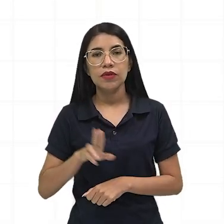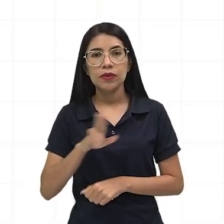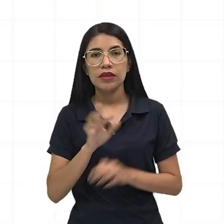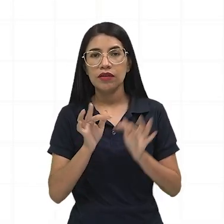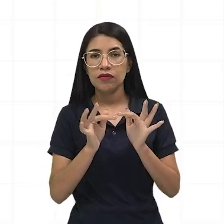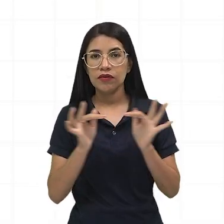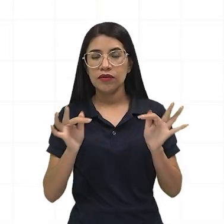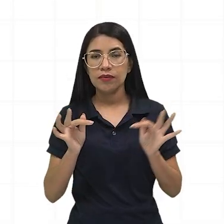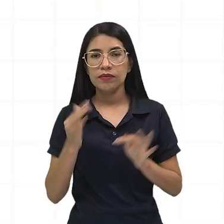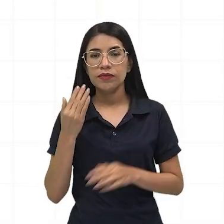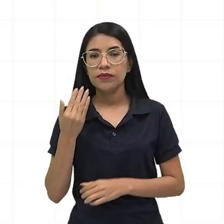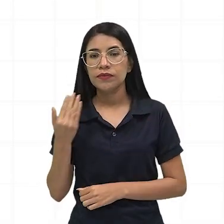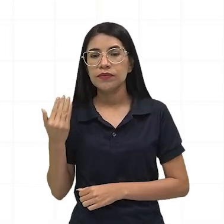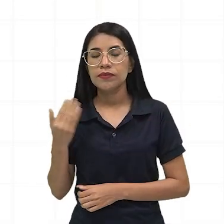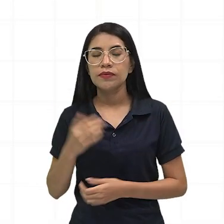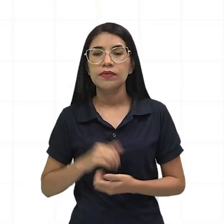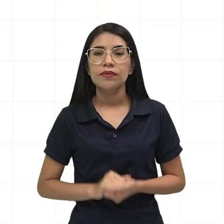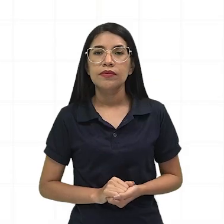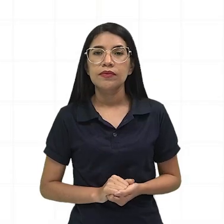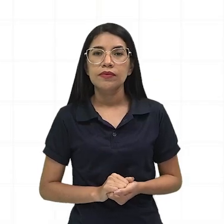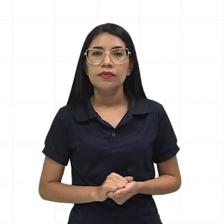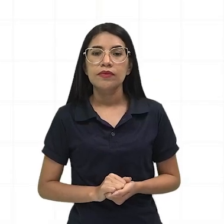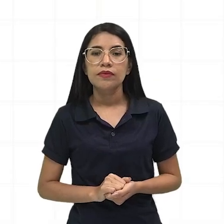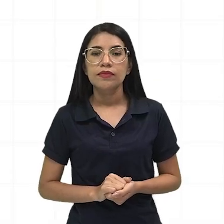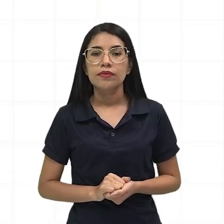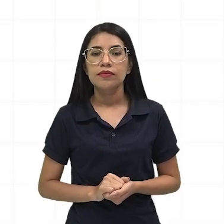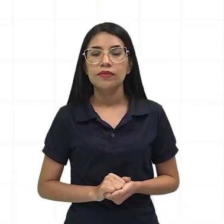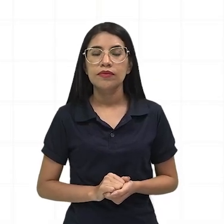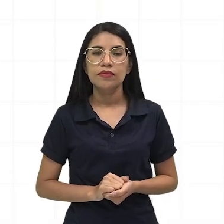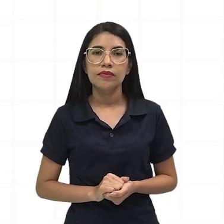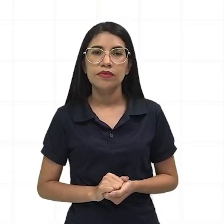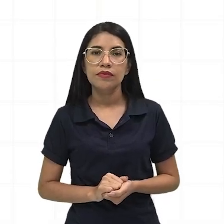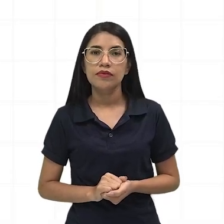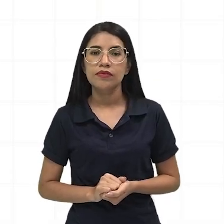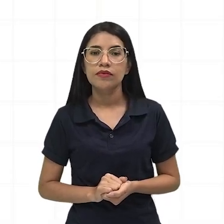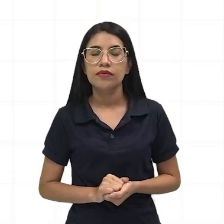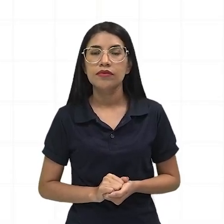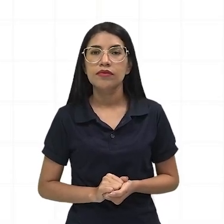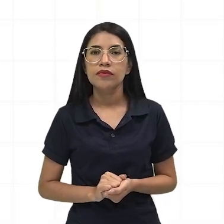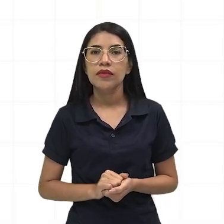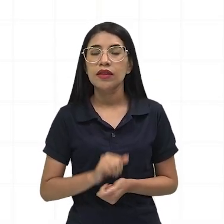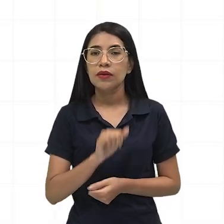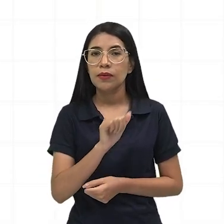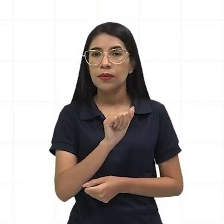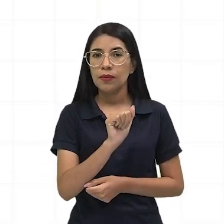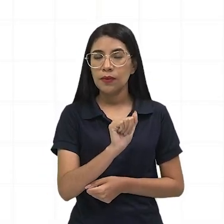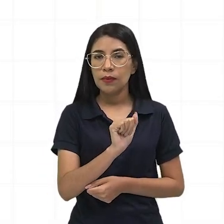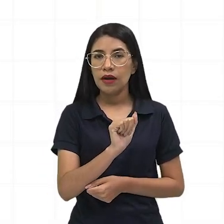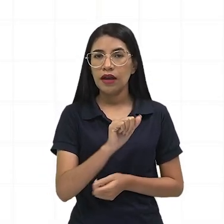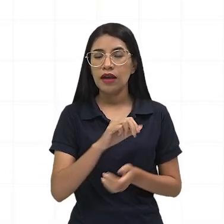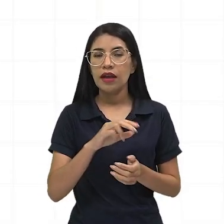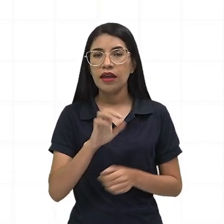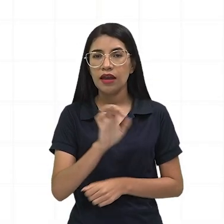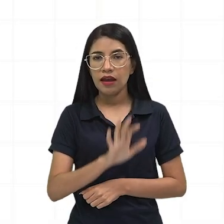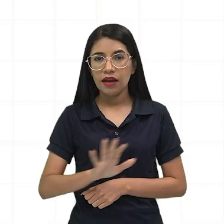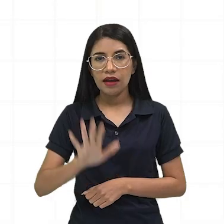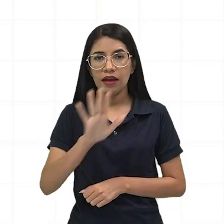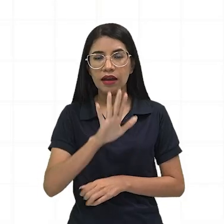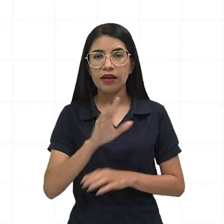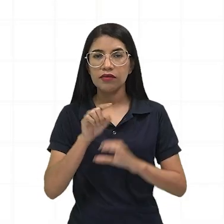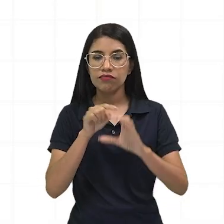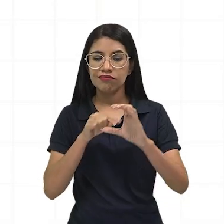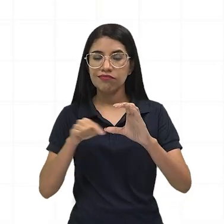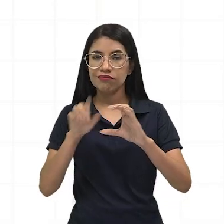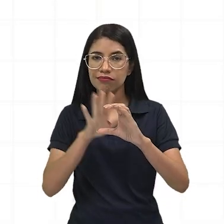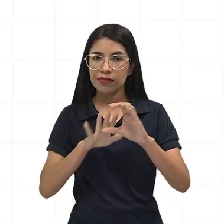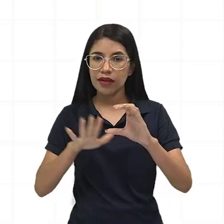seguinte fórmula. Está aqui no nosso balãozinho, olha. Onde o A é a área,